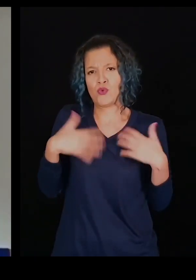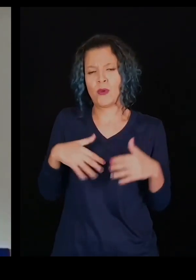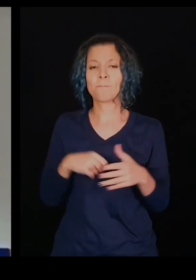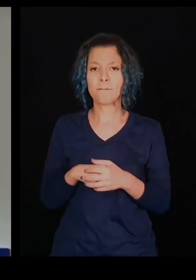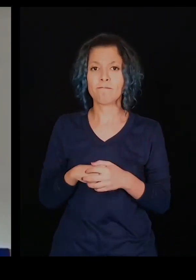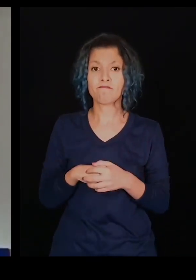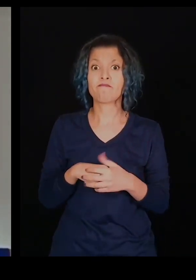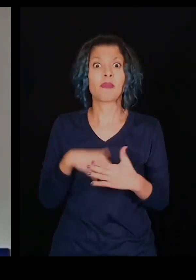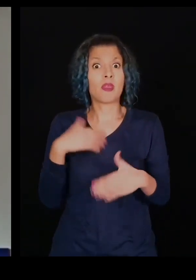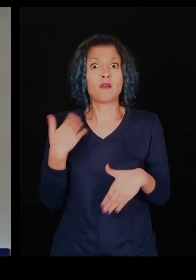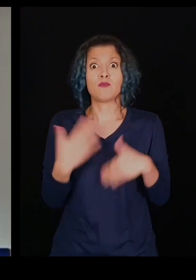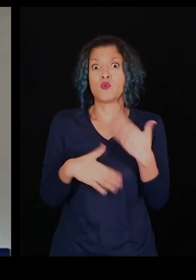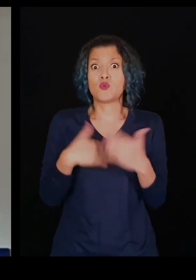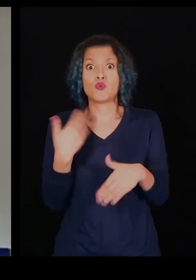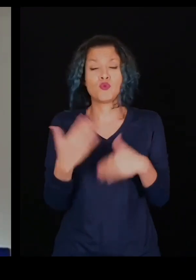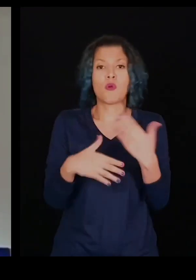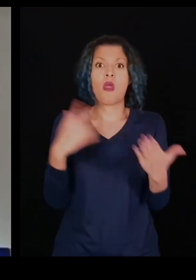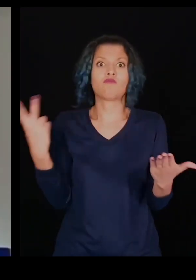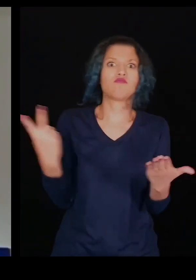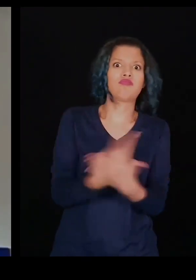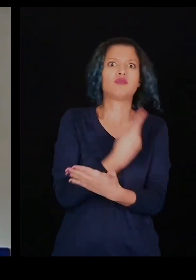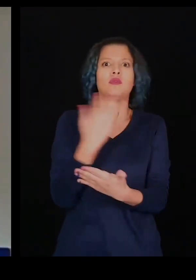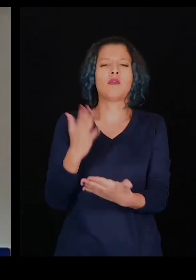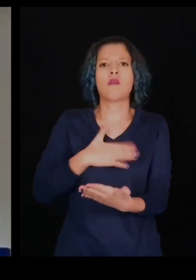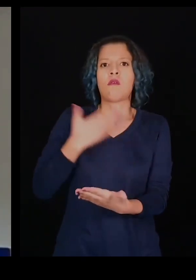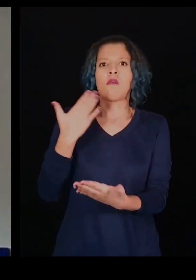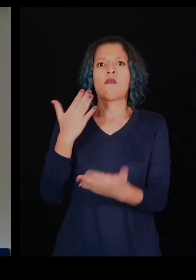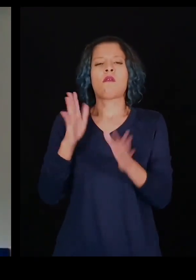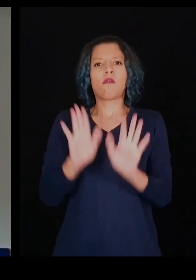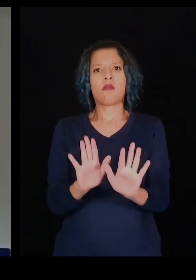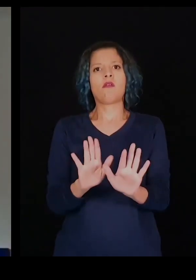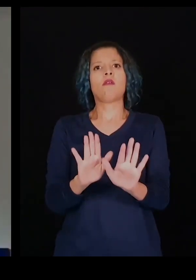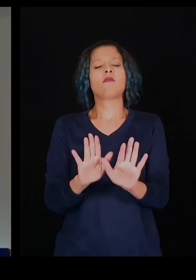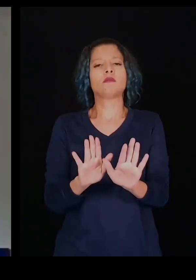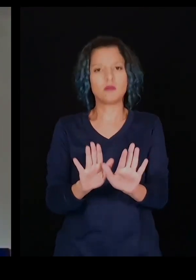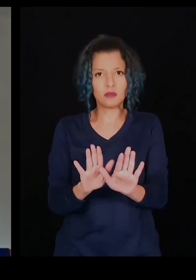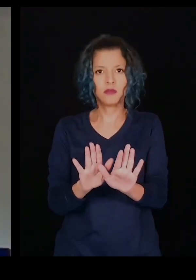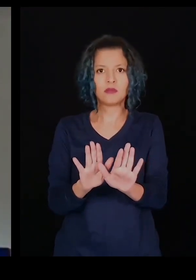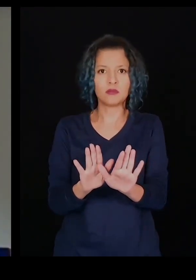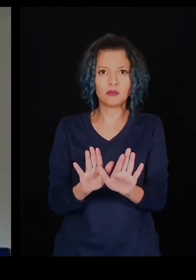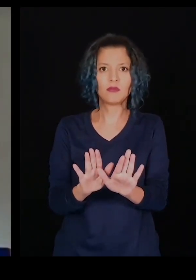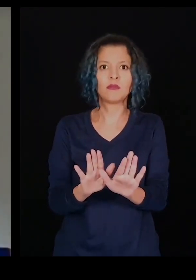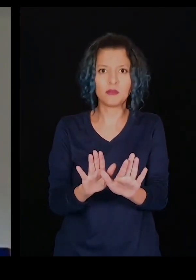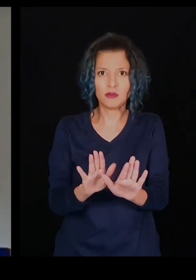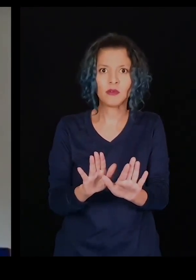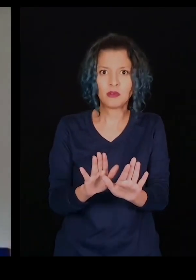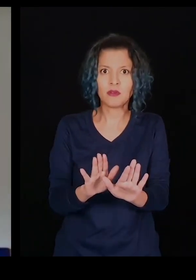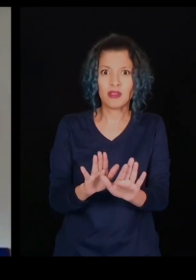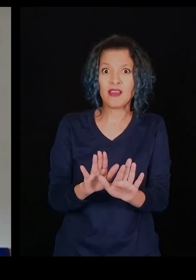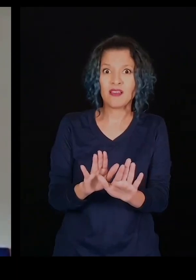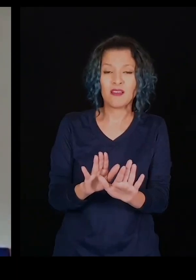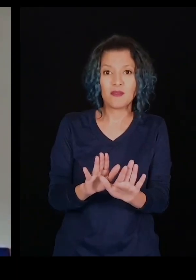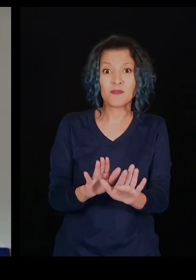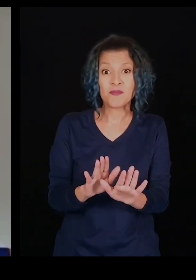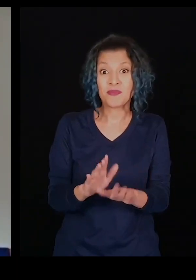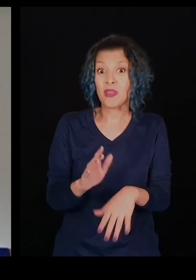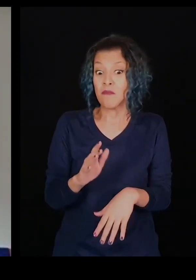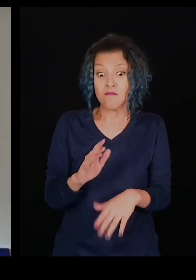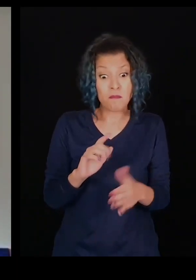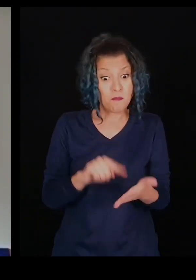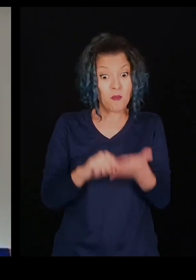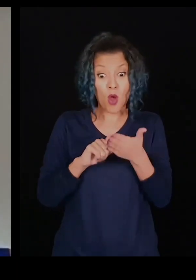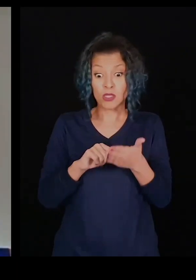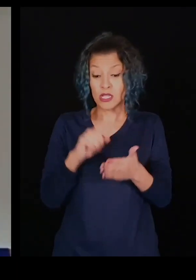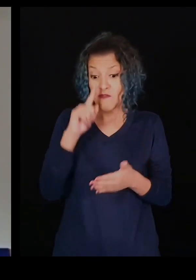situação que nos coloca numa situação de um lado de fragilidade. Mas é paradoxal,